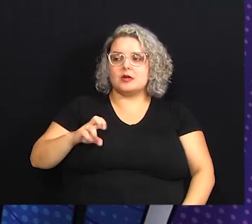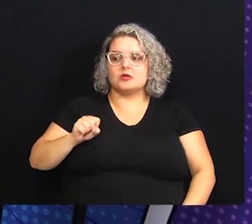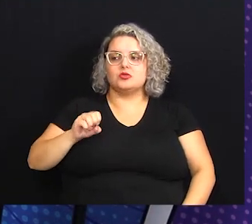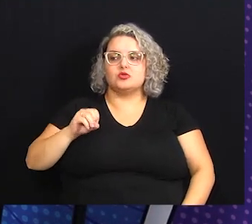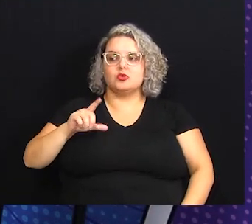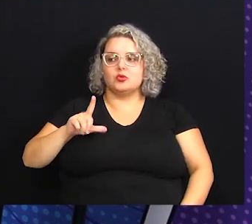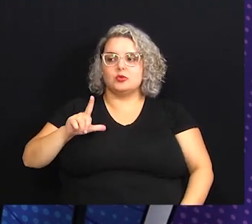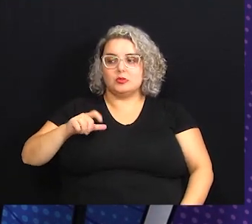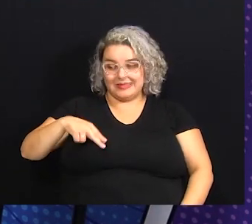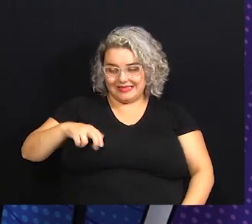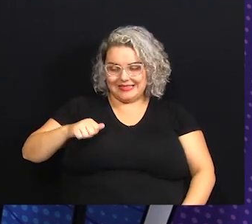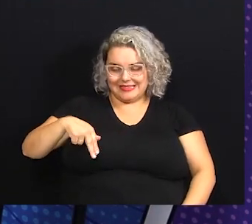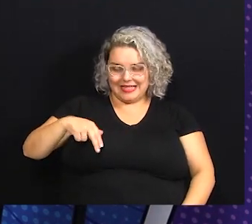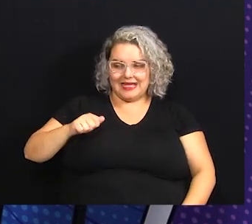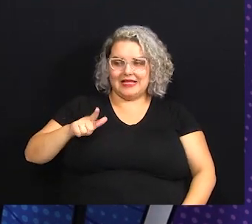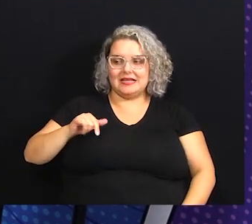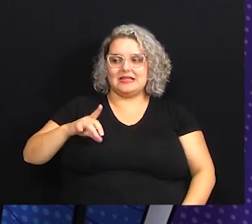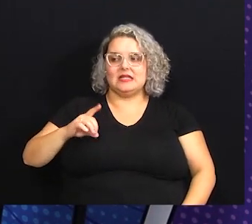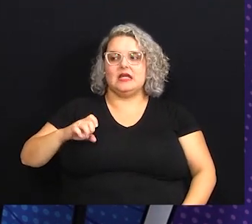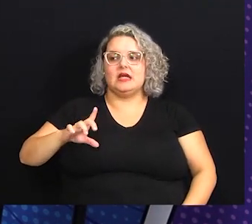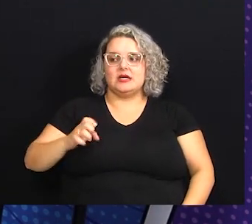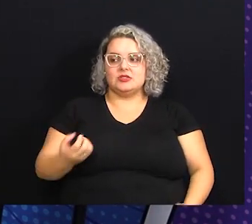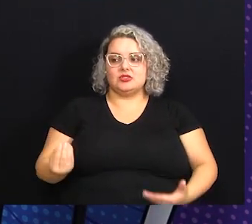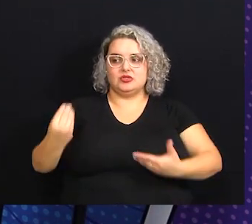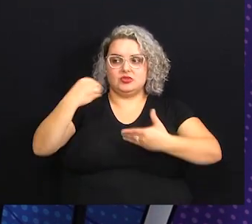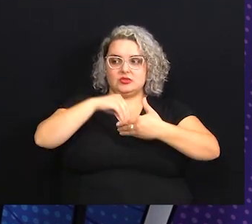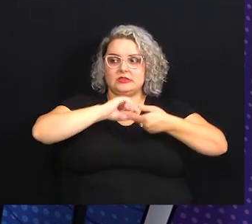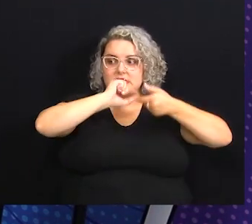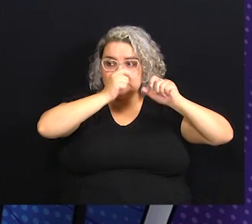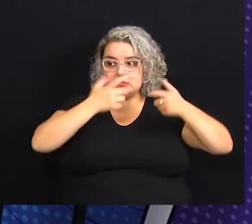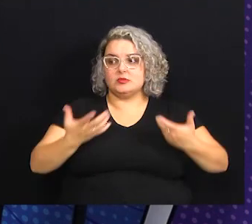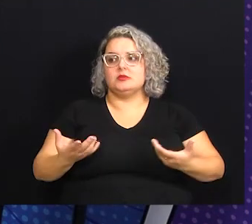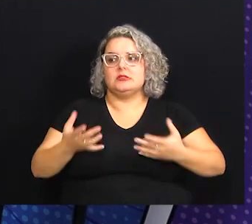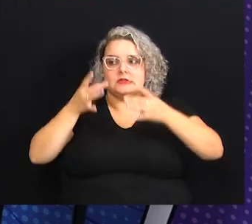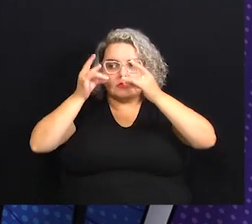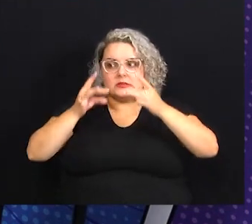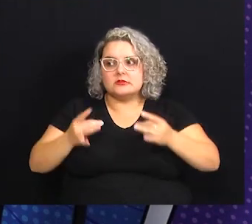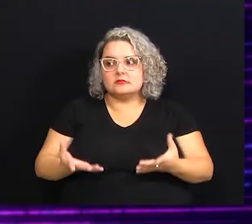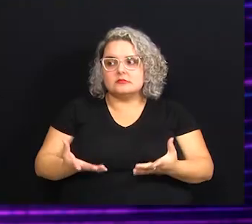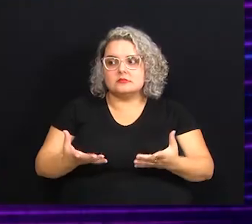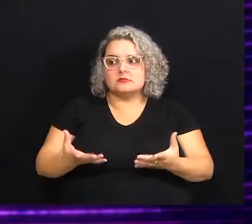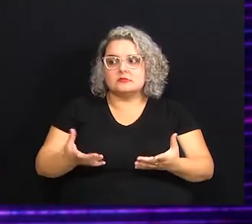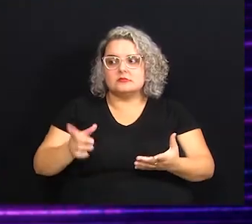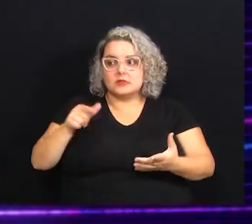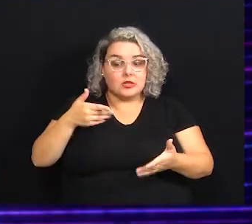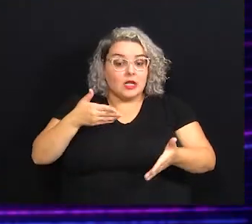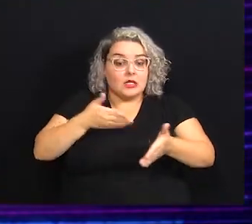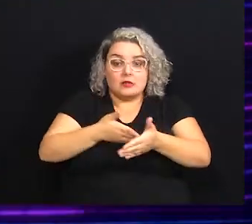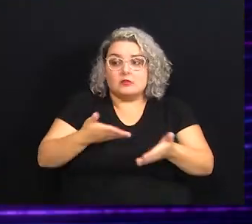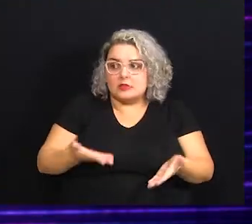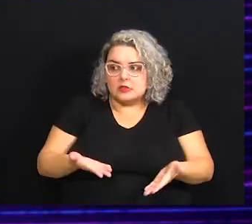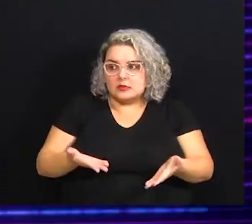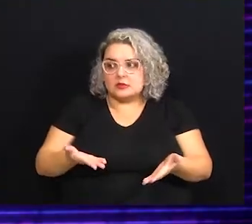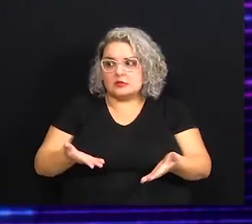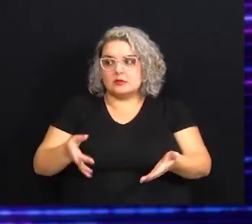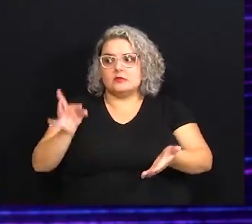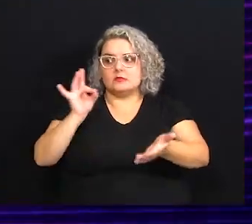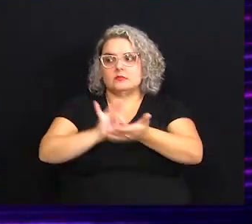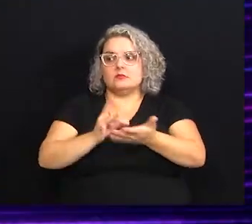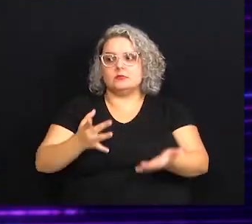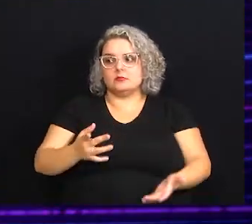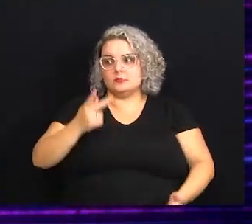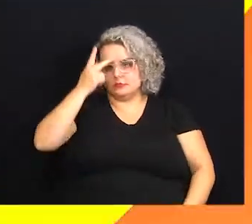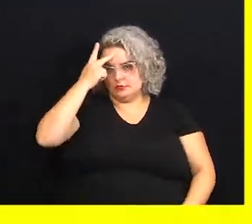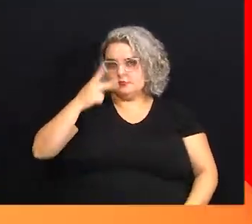se definir completamente dentro desse transtorno, ou melhor, dentro dessa definição que é limitante. E a humanidade, a